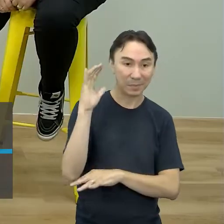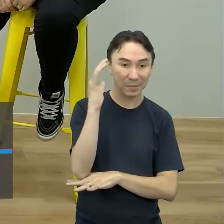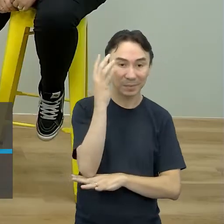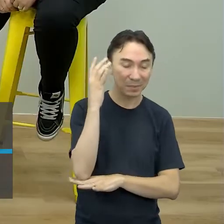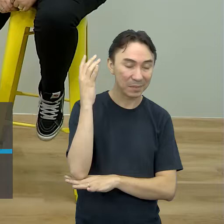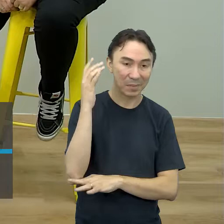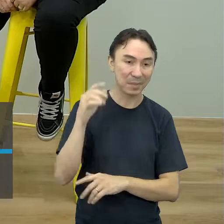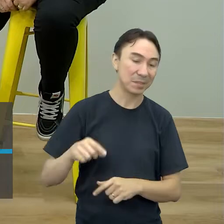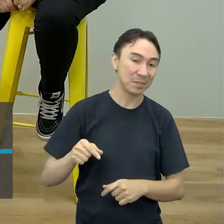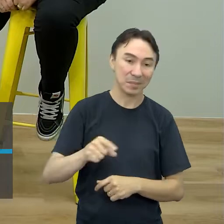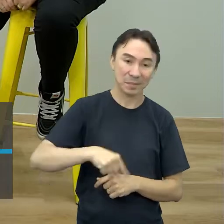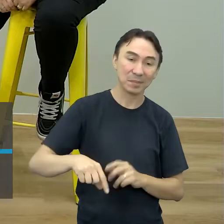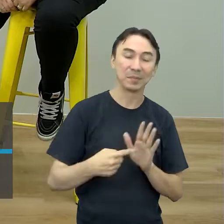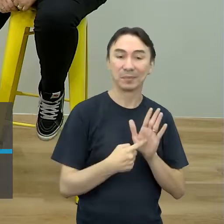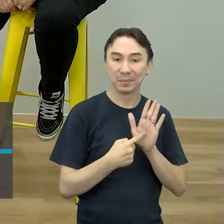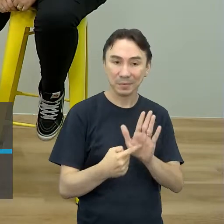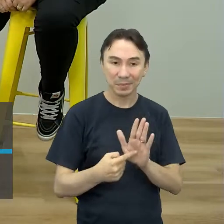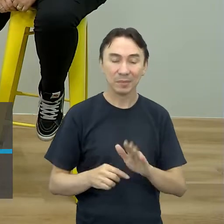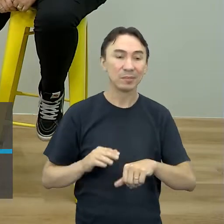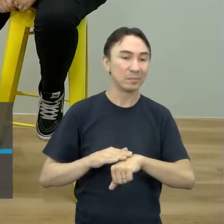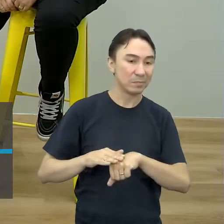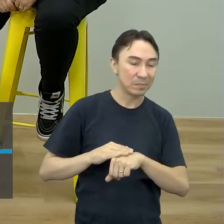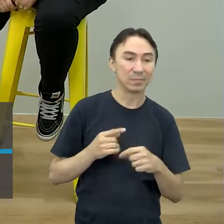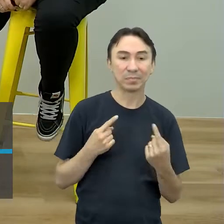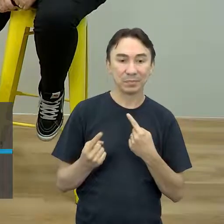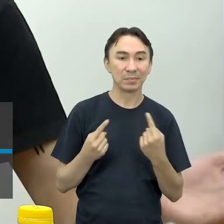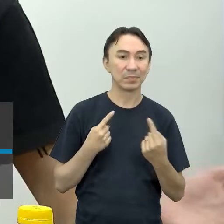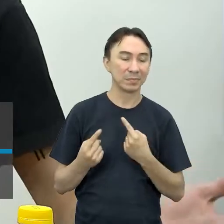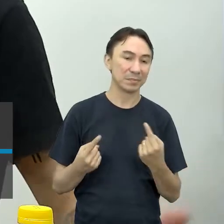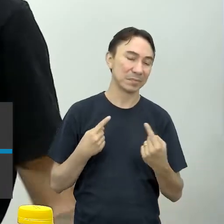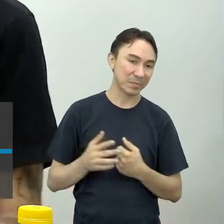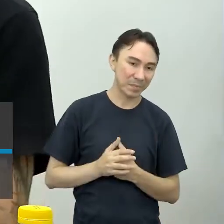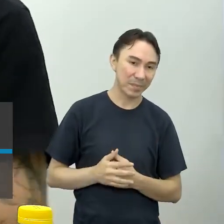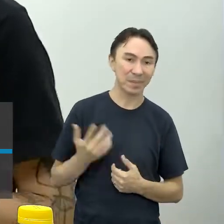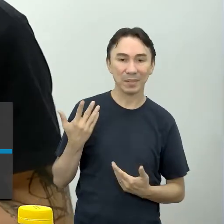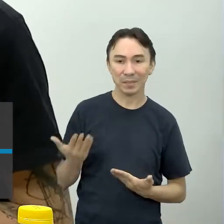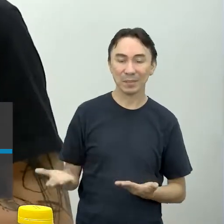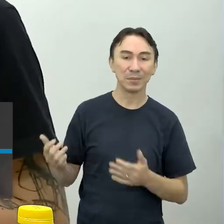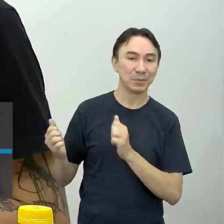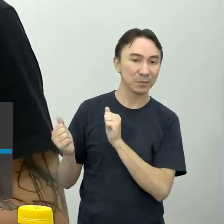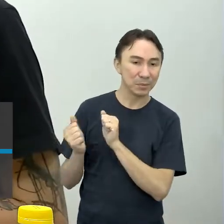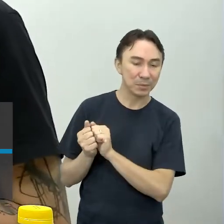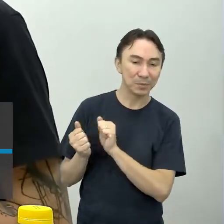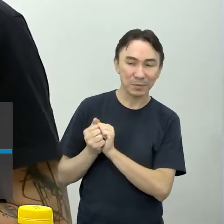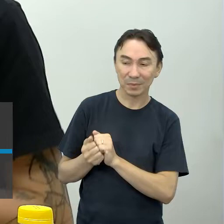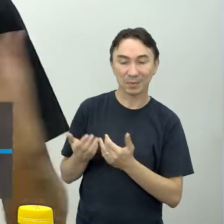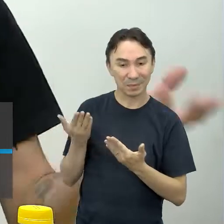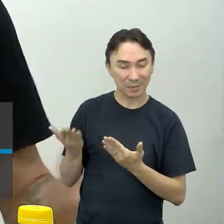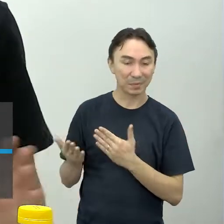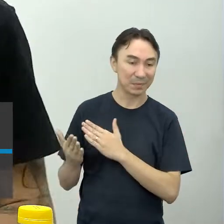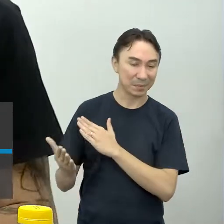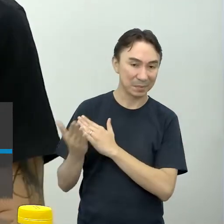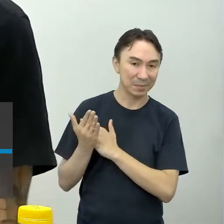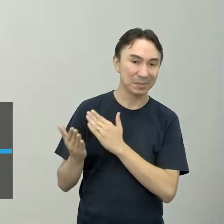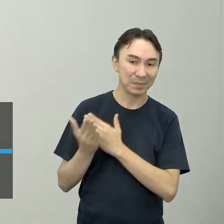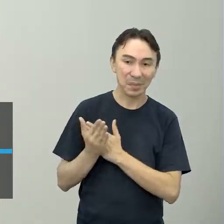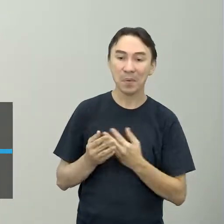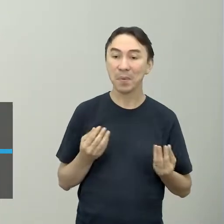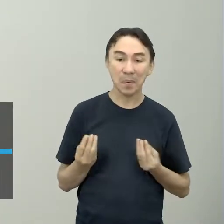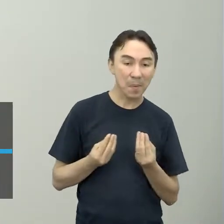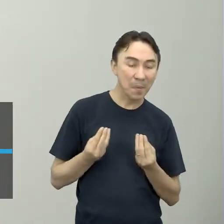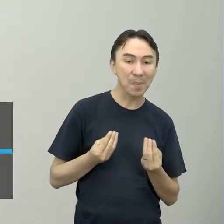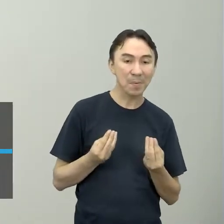conseguir conversar e apresentar ele de uma forma bem dinâmica. Que eu tô com a Fabi, uma pessoa que vai conseguir me ajudar aqui a entender como está funcionando